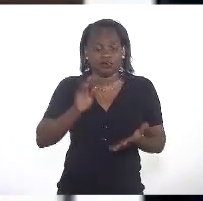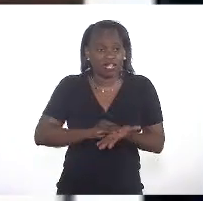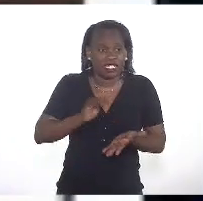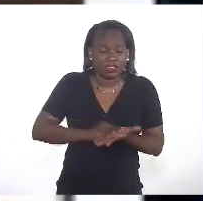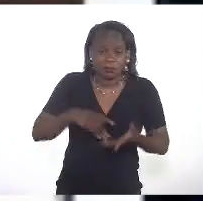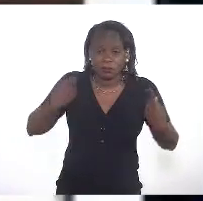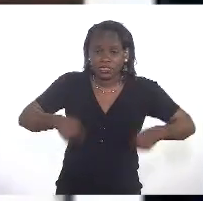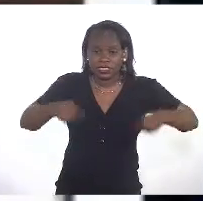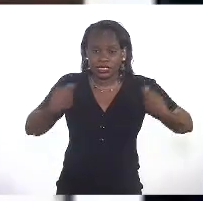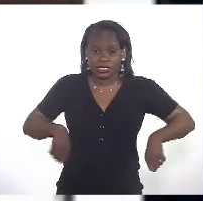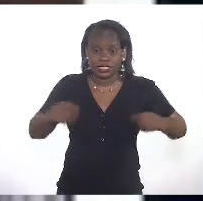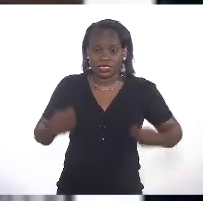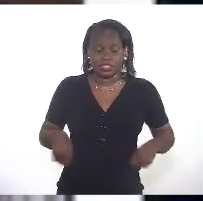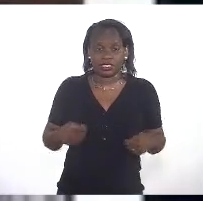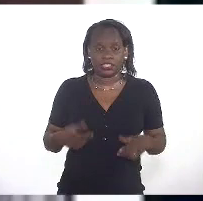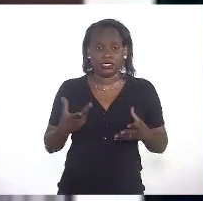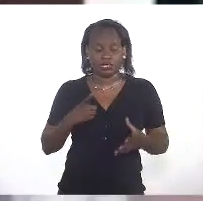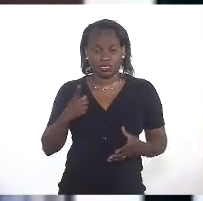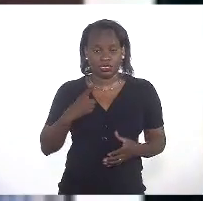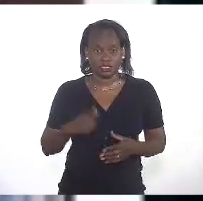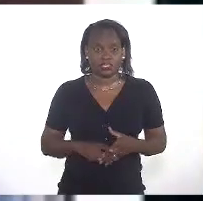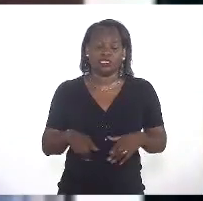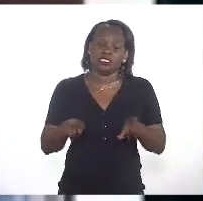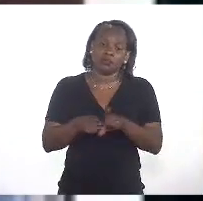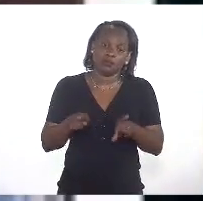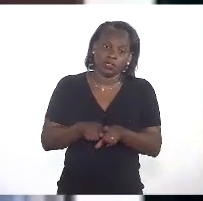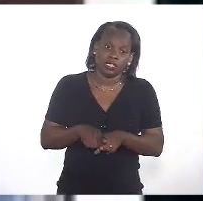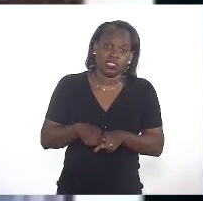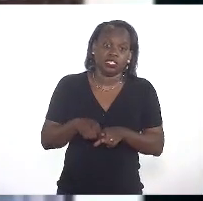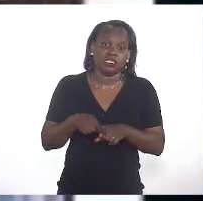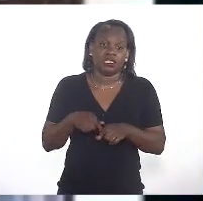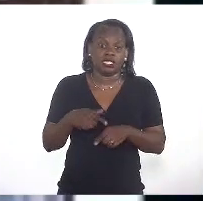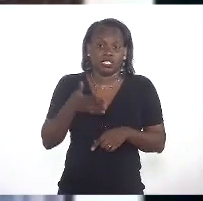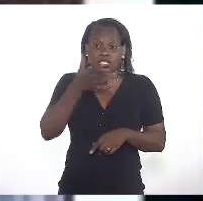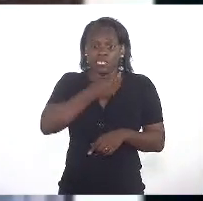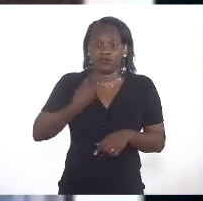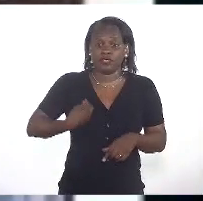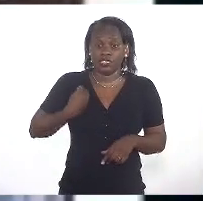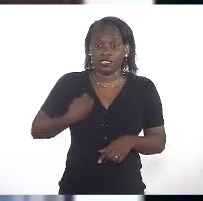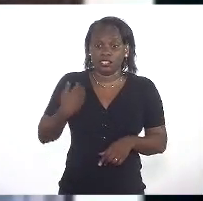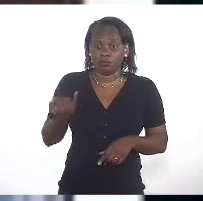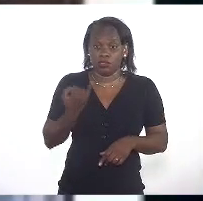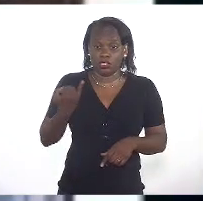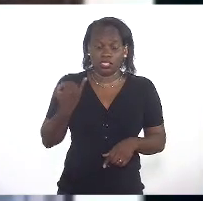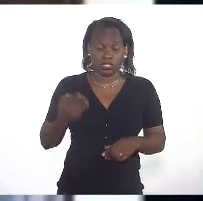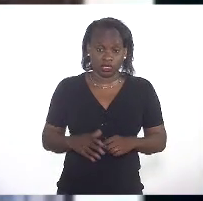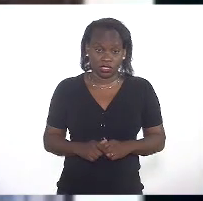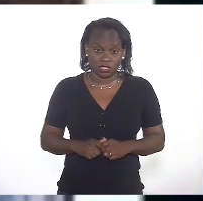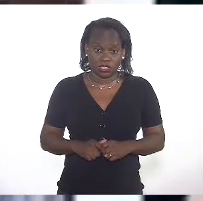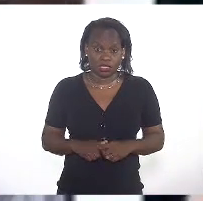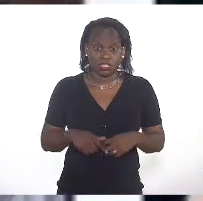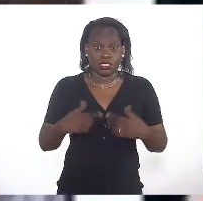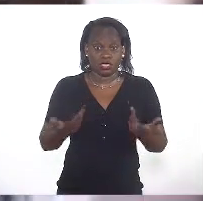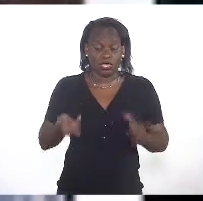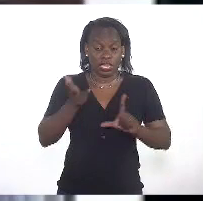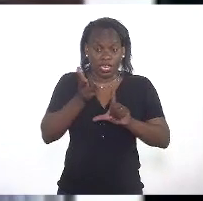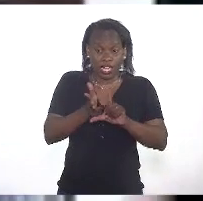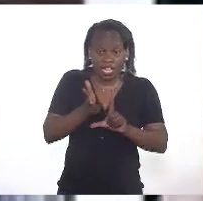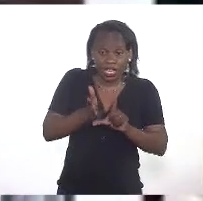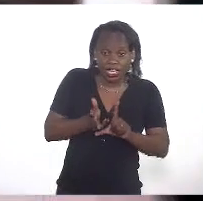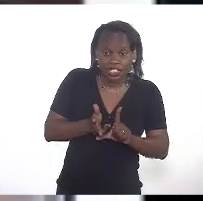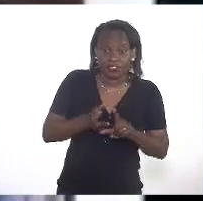carência emocional e até da própria sobrevivência. Essas lives,